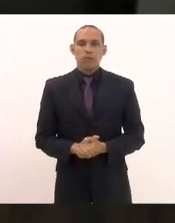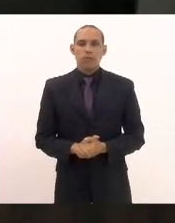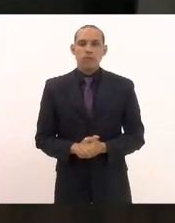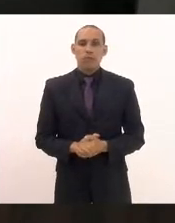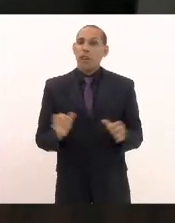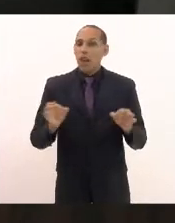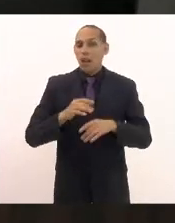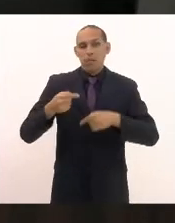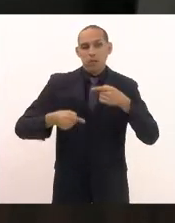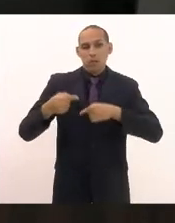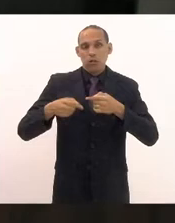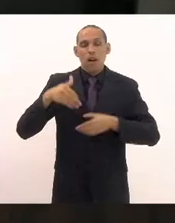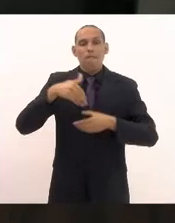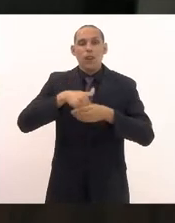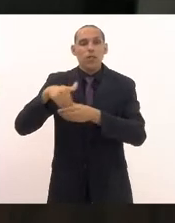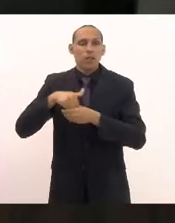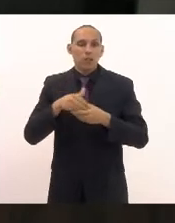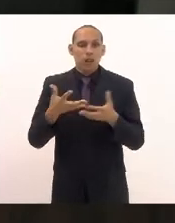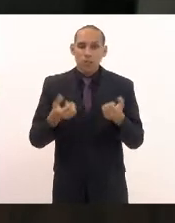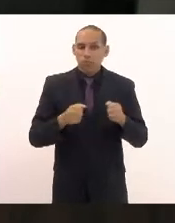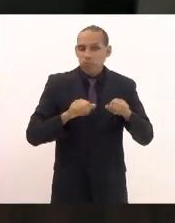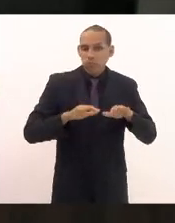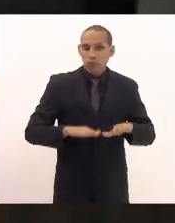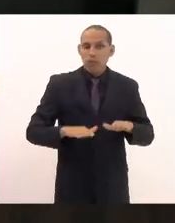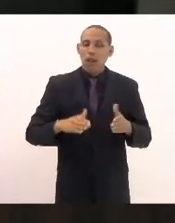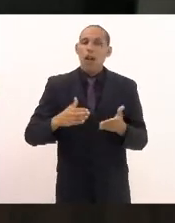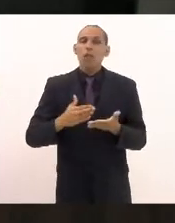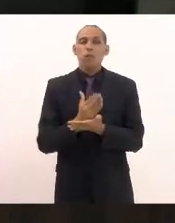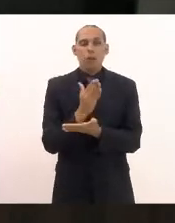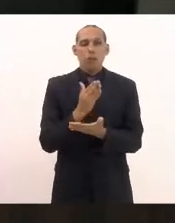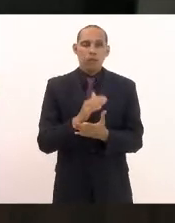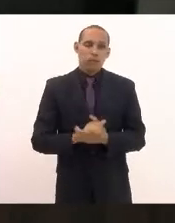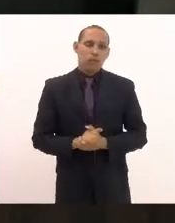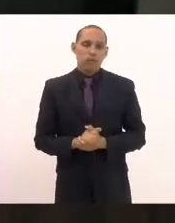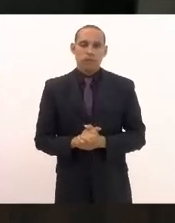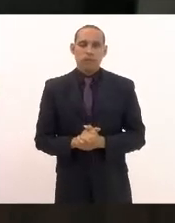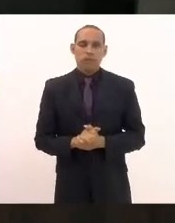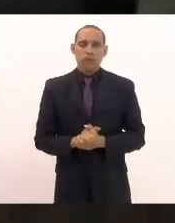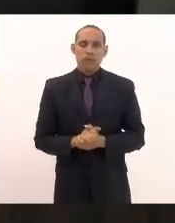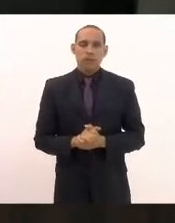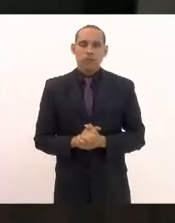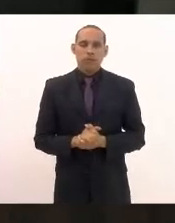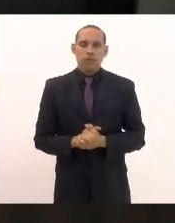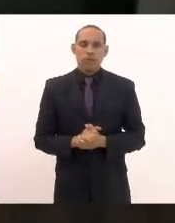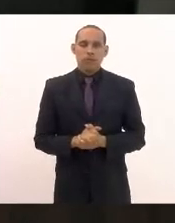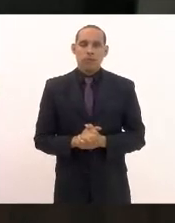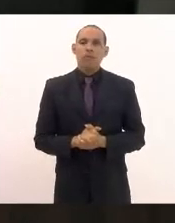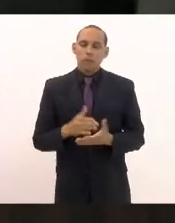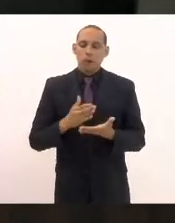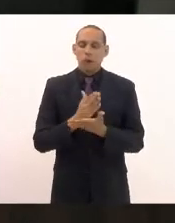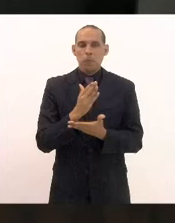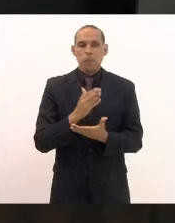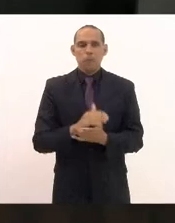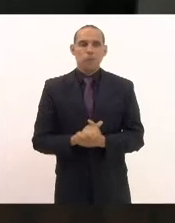Encerrada a discussão. Em votação, senhores que aprovam, permaneçam como estão. Aprovado. Vai. Aprovado.